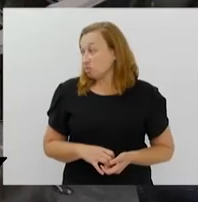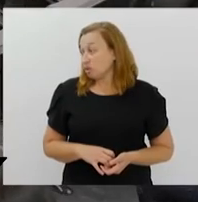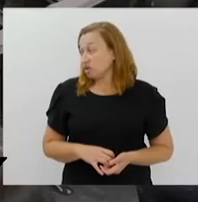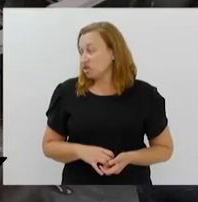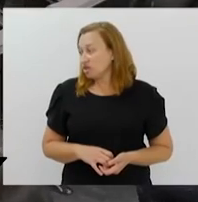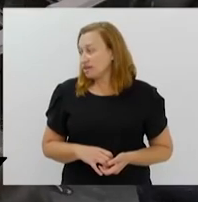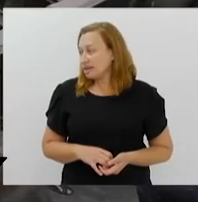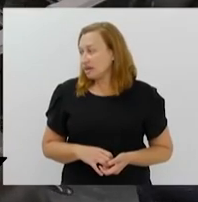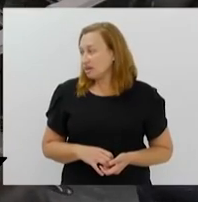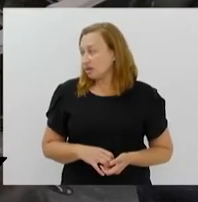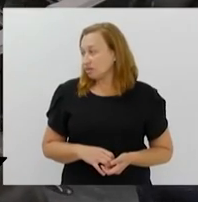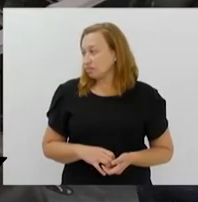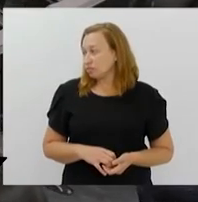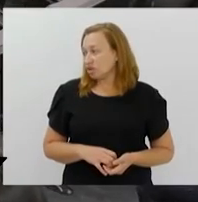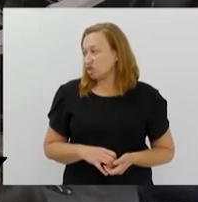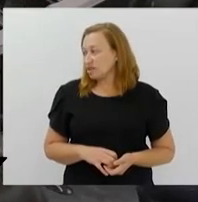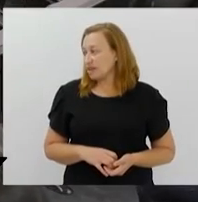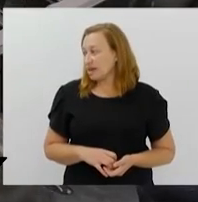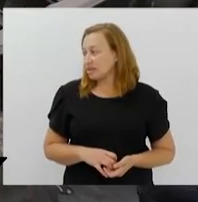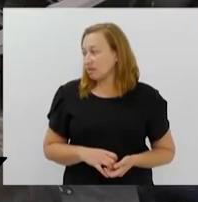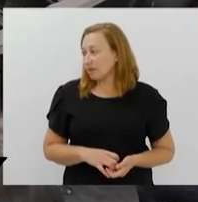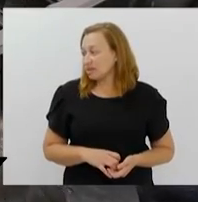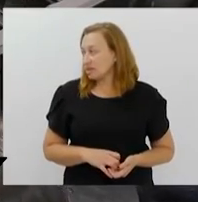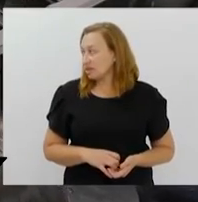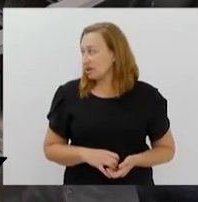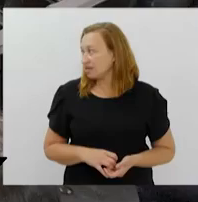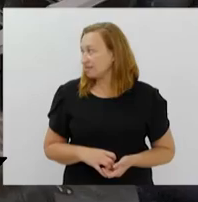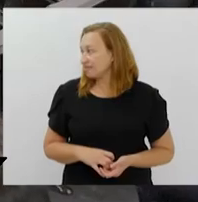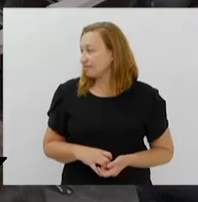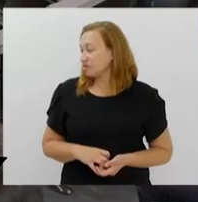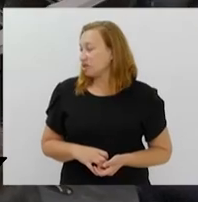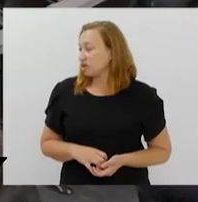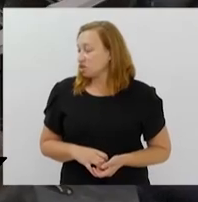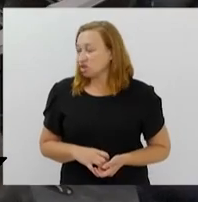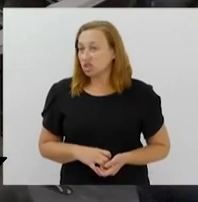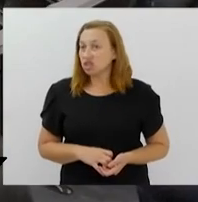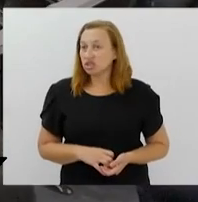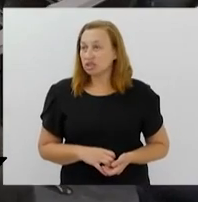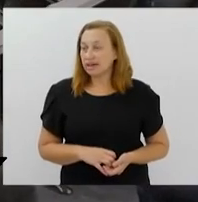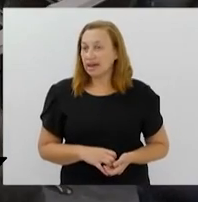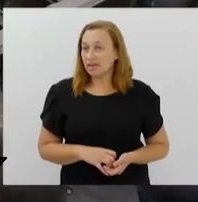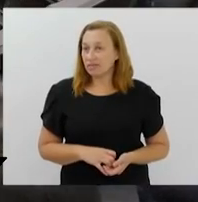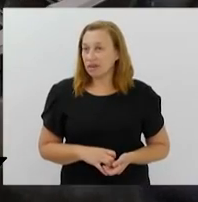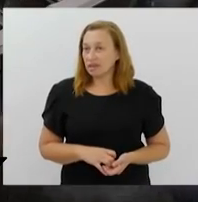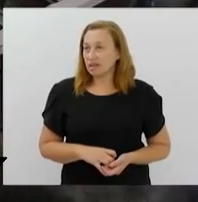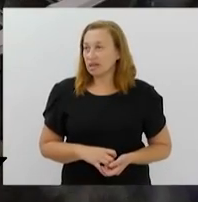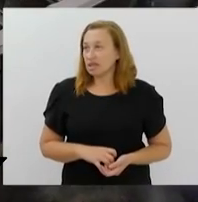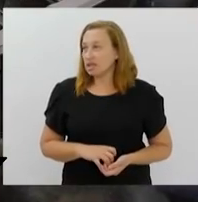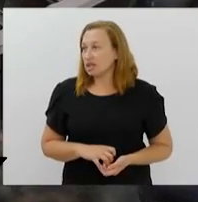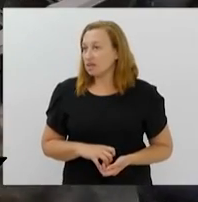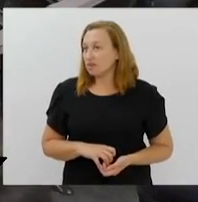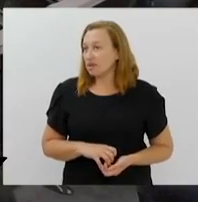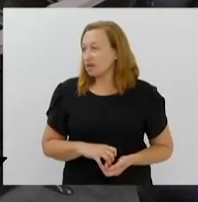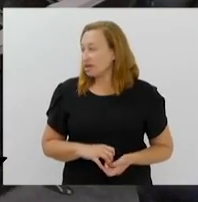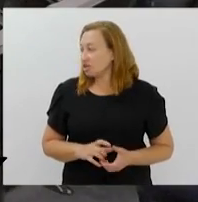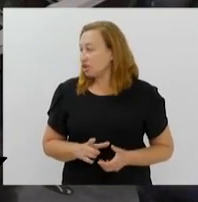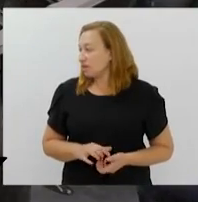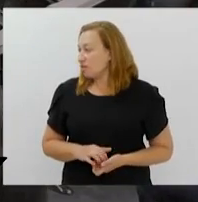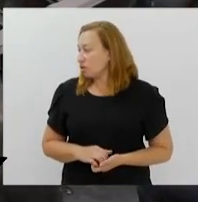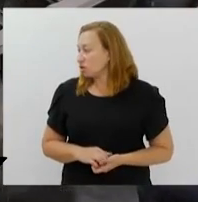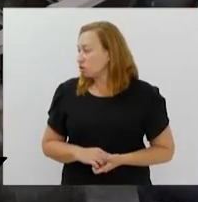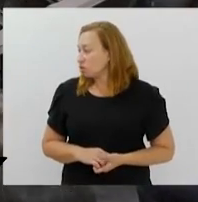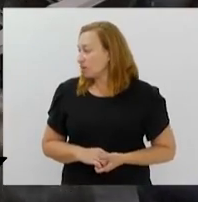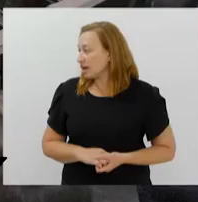sorriso a gente fica sem ISO porque através de uma pena queha isso talvez o senhor não saiba ou seus amigos porque